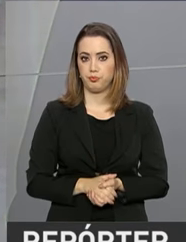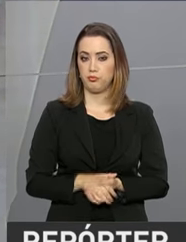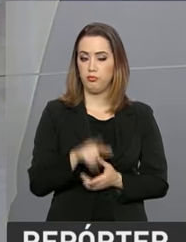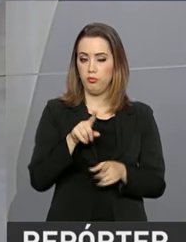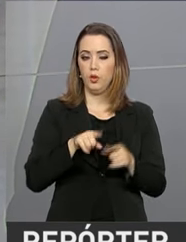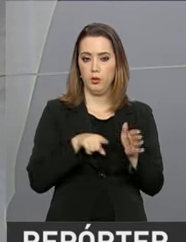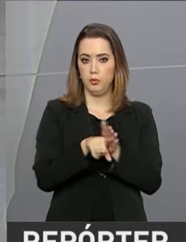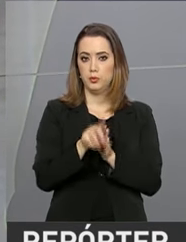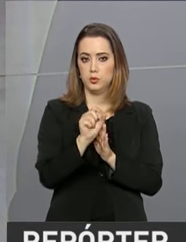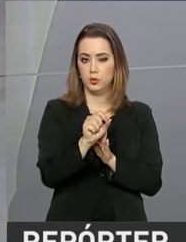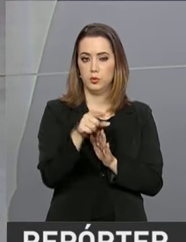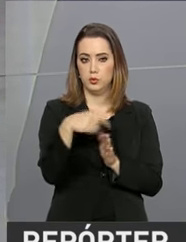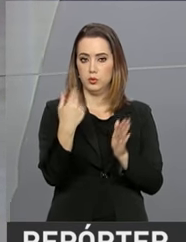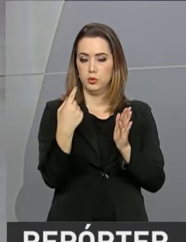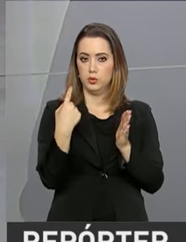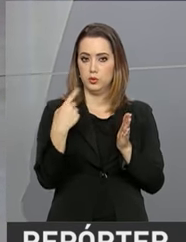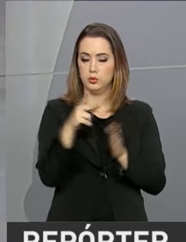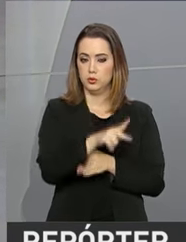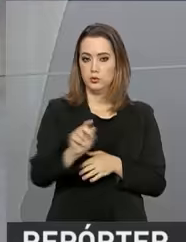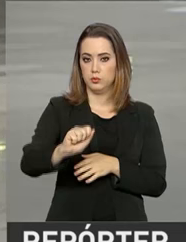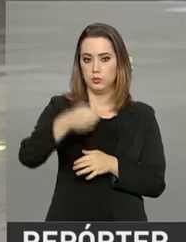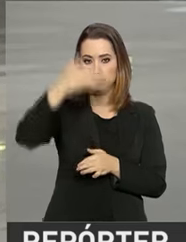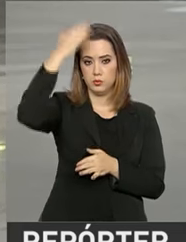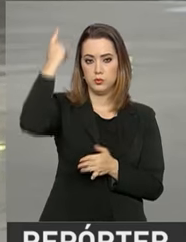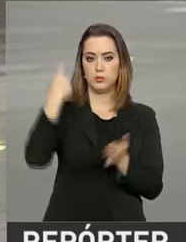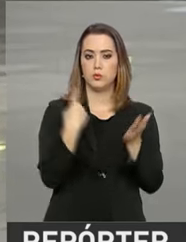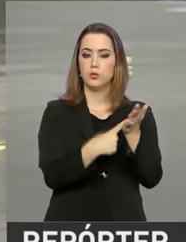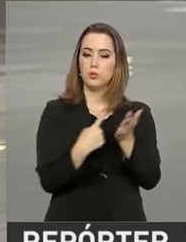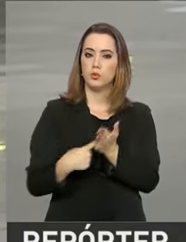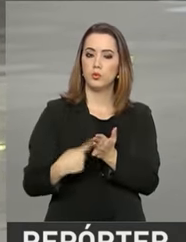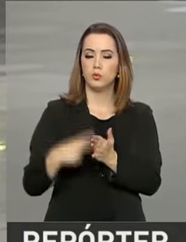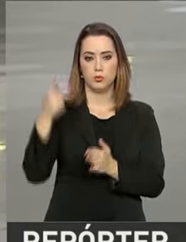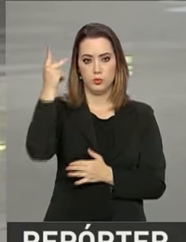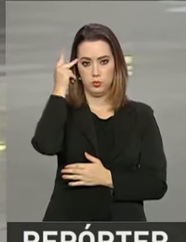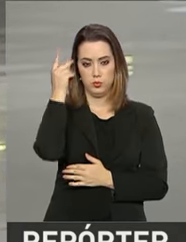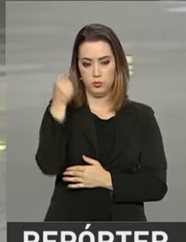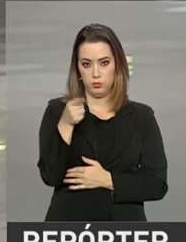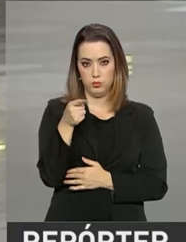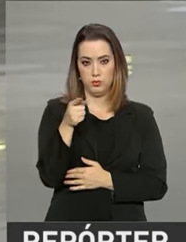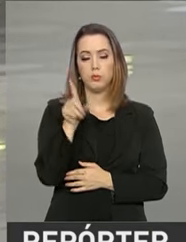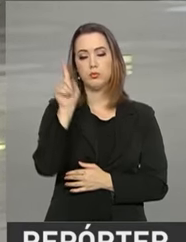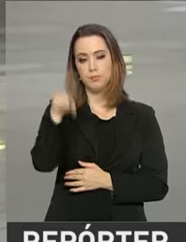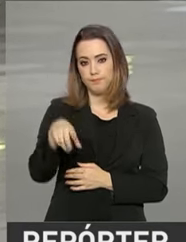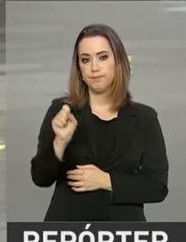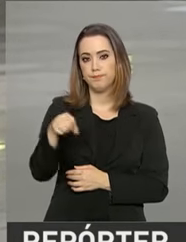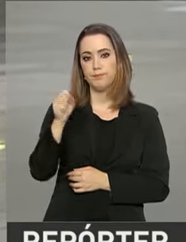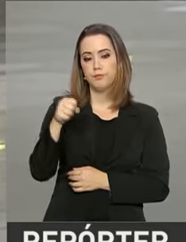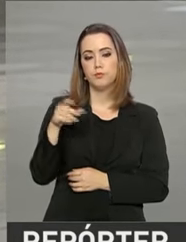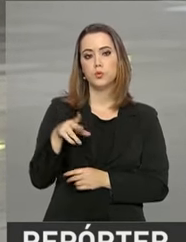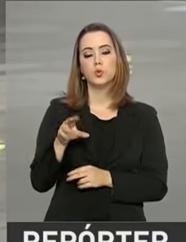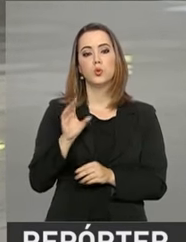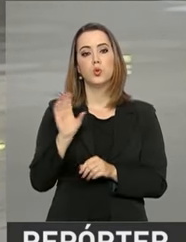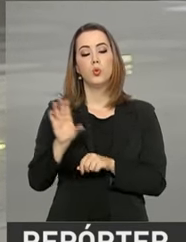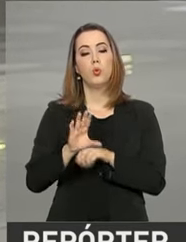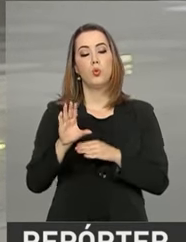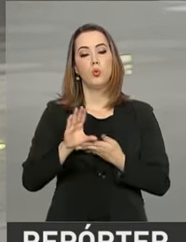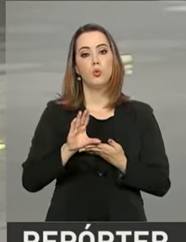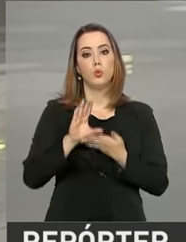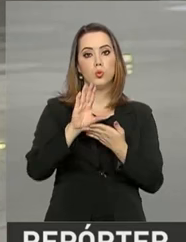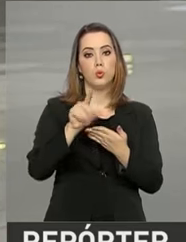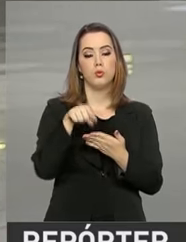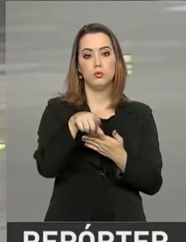tem agenda em São Paulo não é isso é isso mesmo Leandro Presidente exercício Michel Temer coordena em São Paulo uma reunião com ministros da equipe